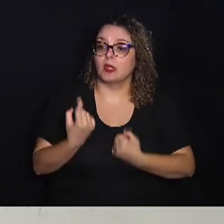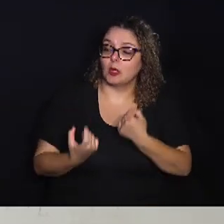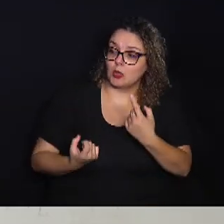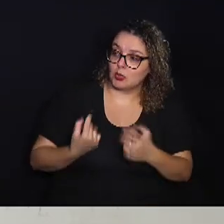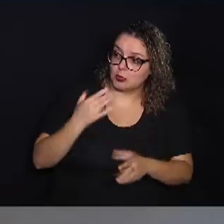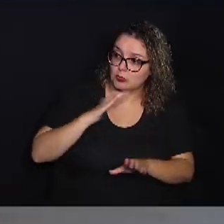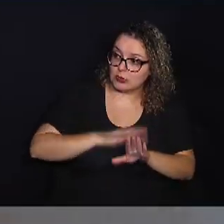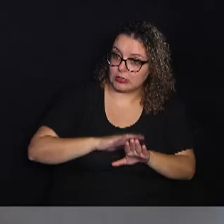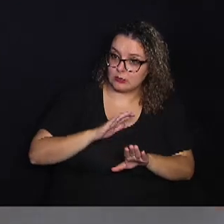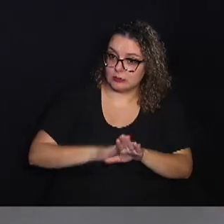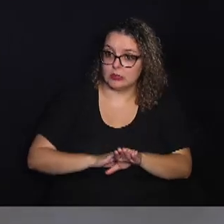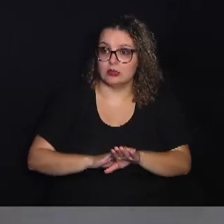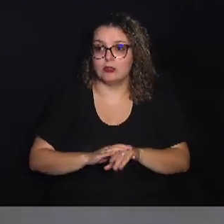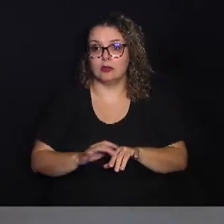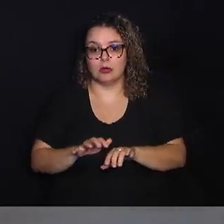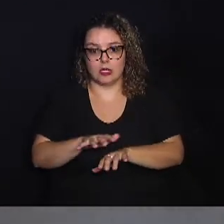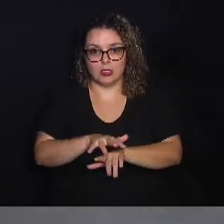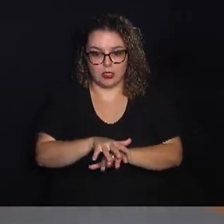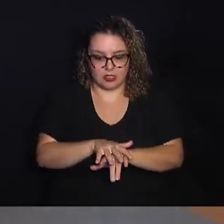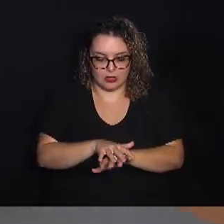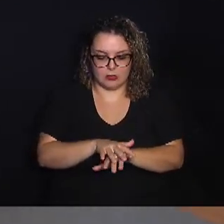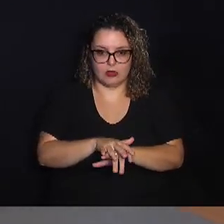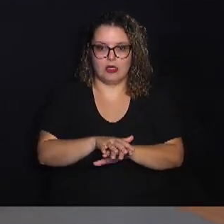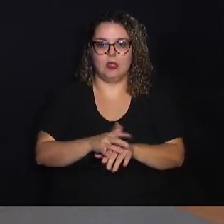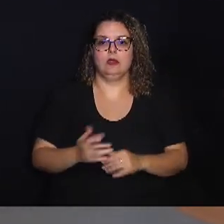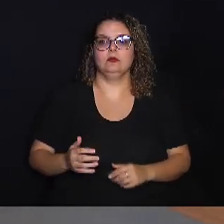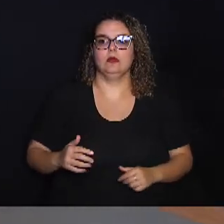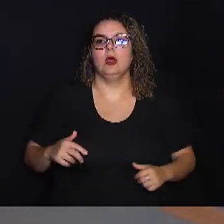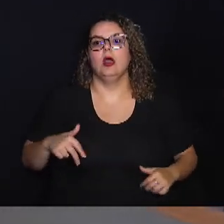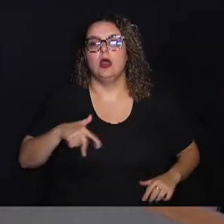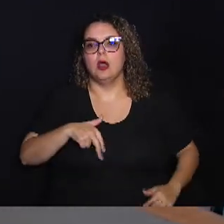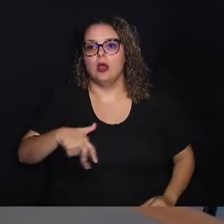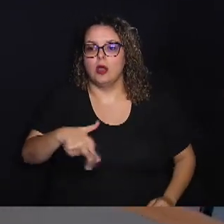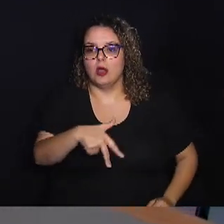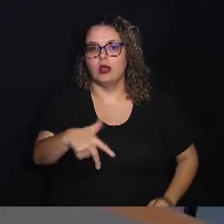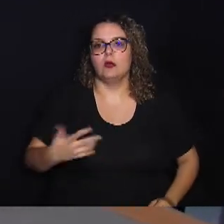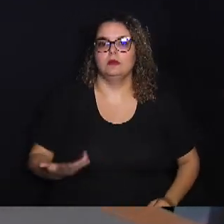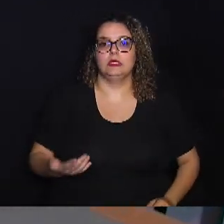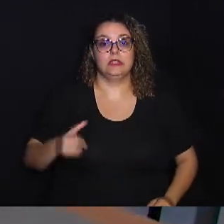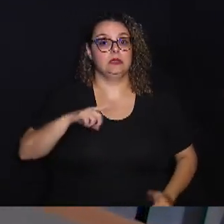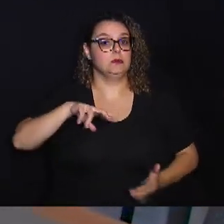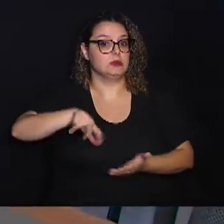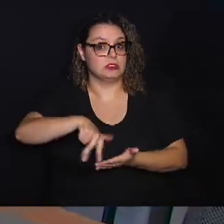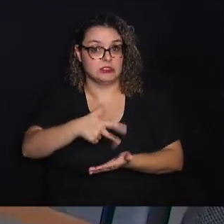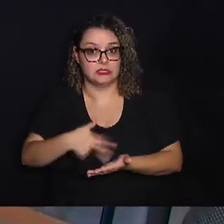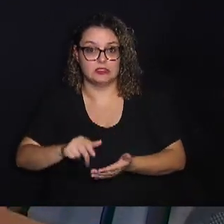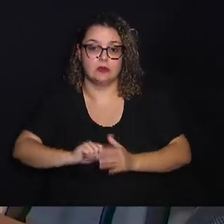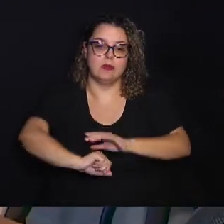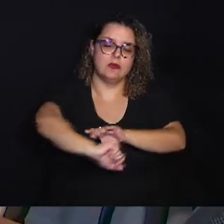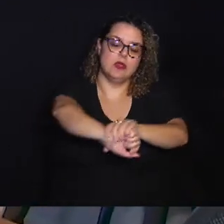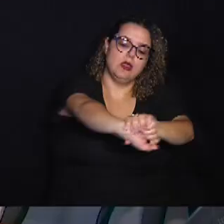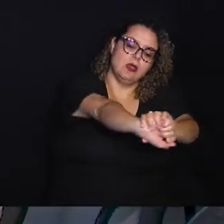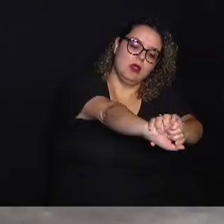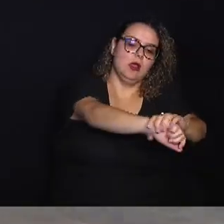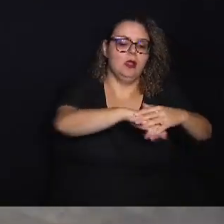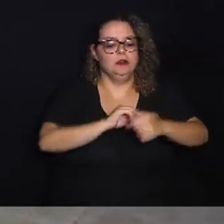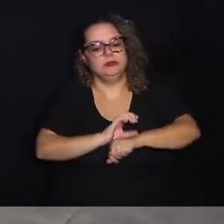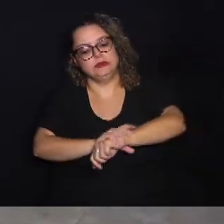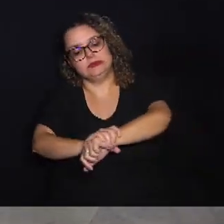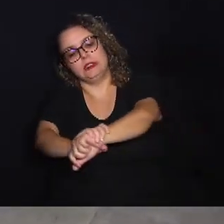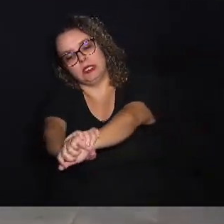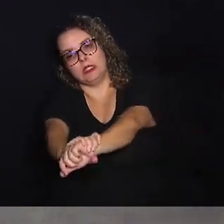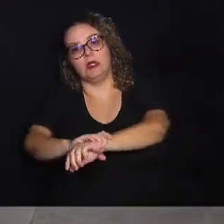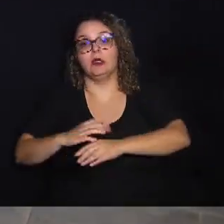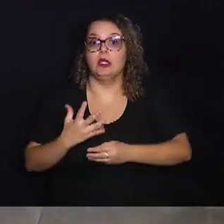atividades como a escrita Braille, a mobilidade, nós temos dança, nós temos alongamento,